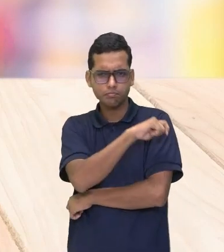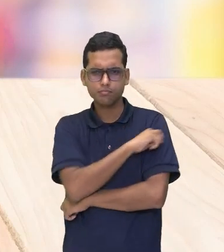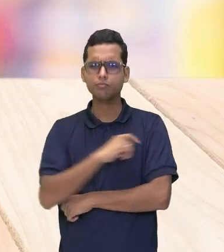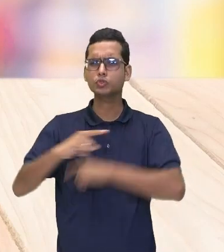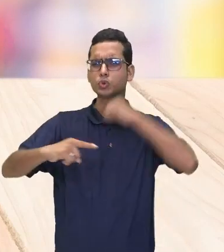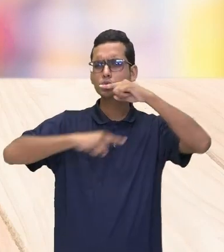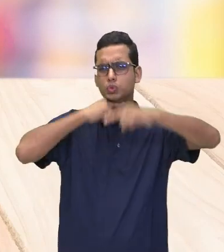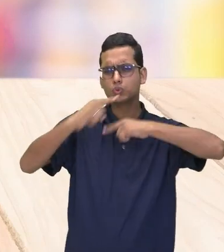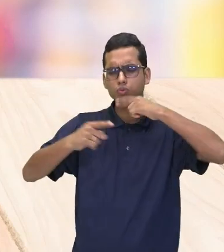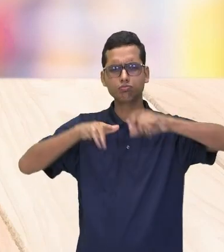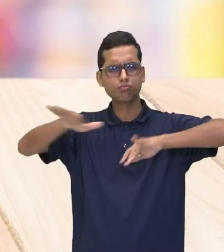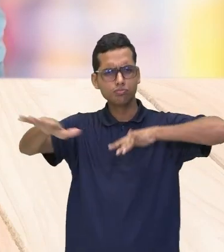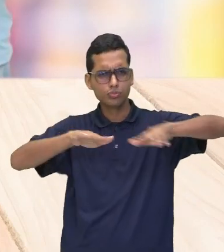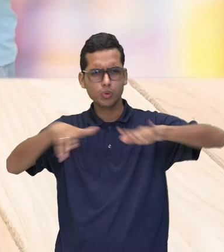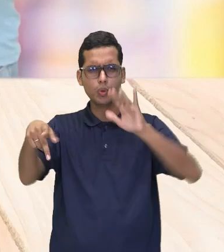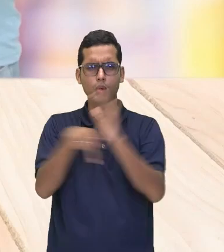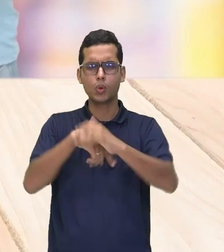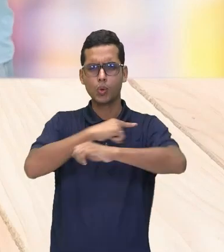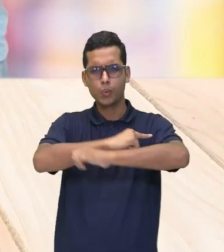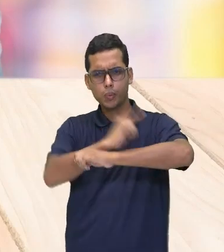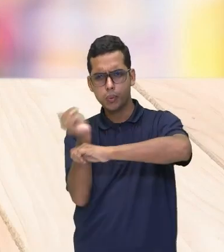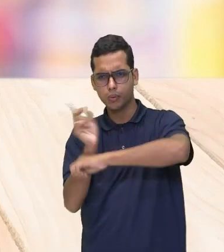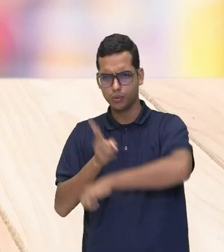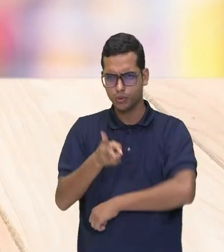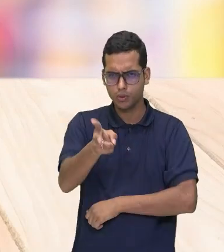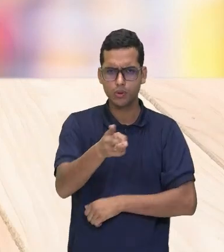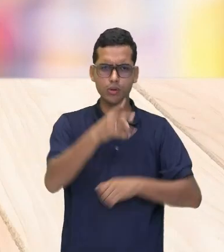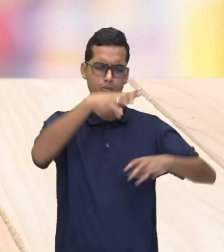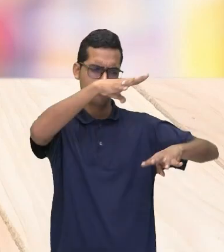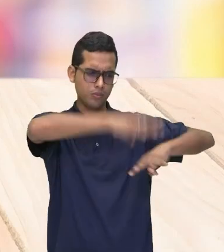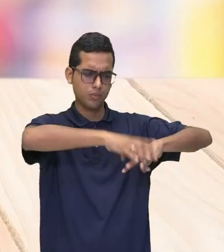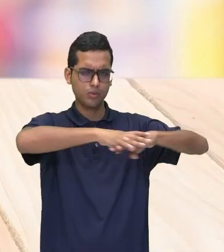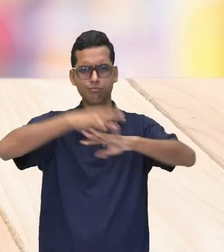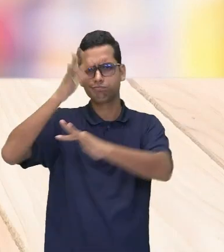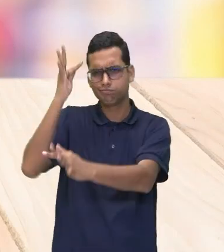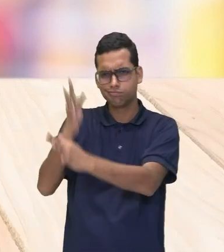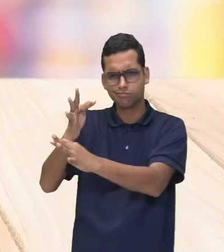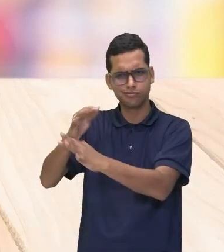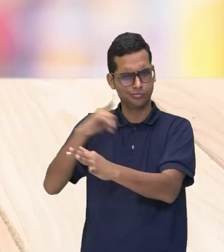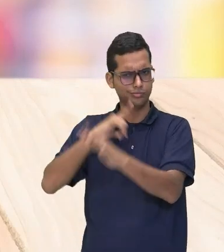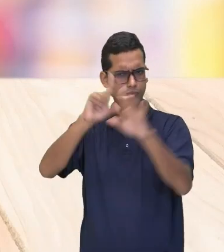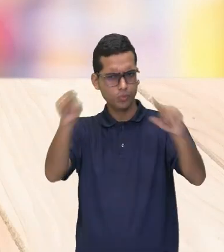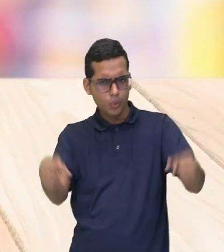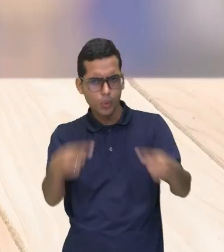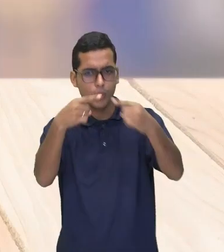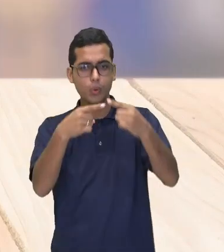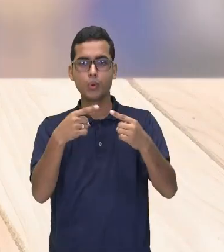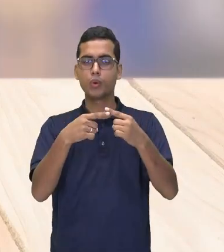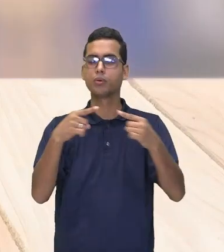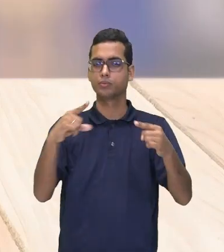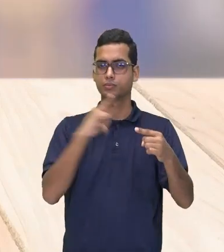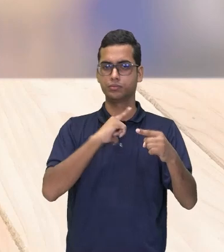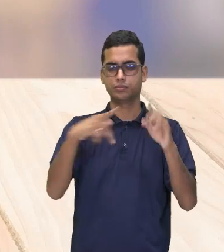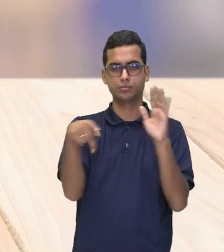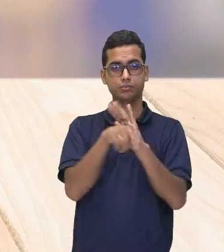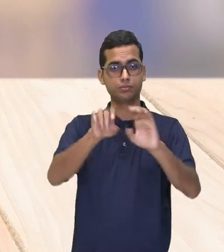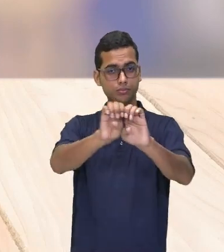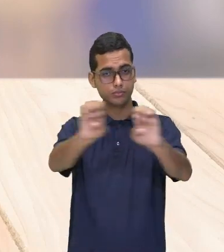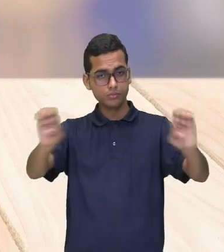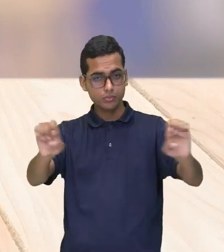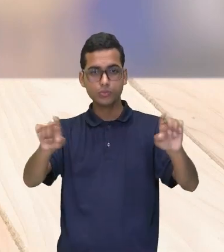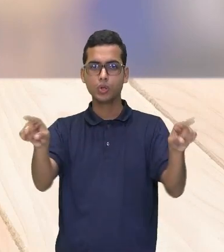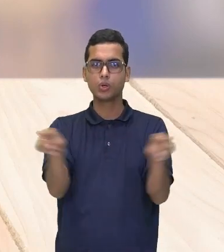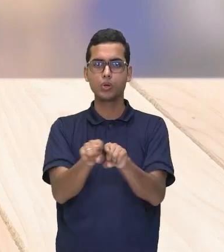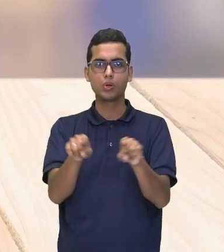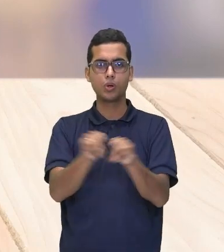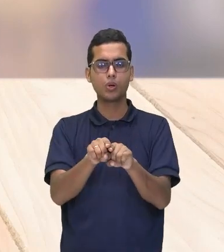dúvida. Será que tem a ver com a física e a matemática? E nós temos aqui a equação ou a